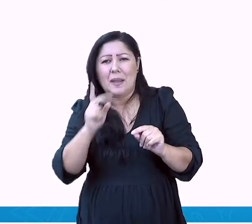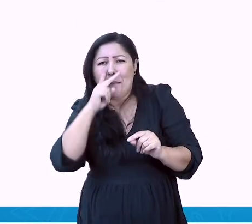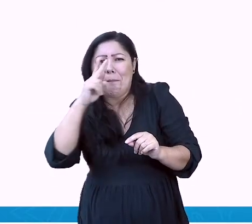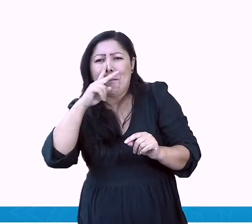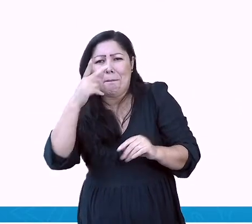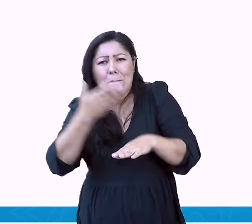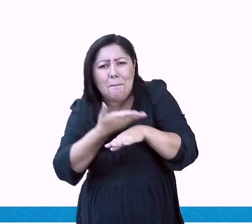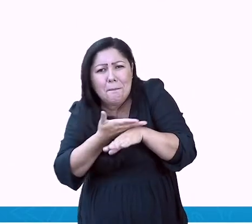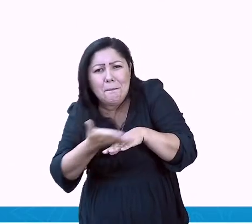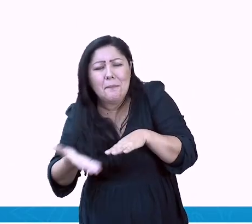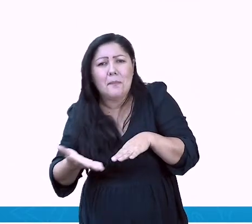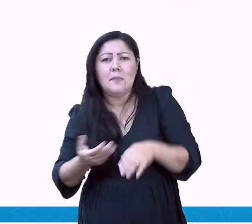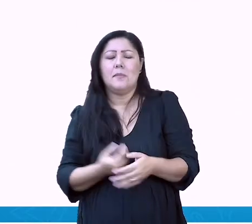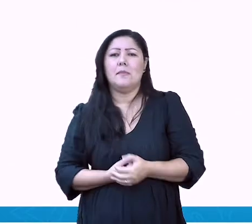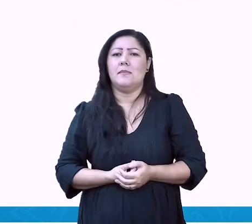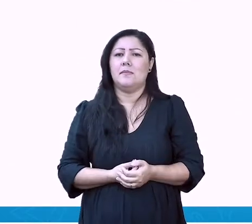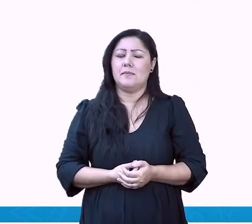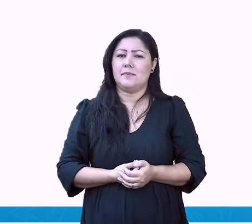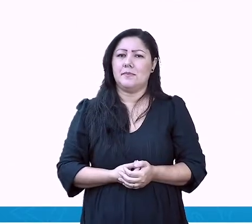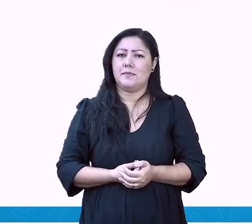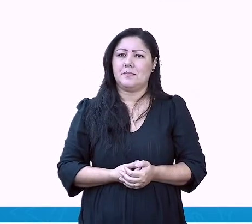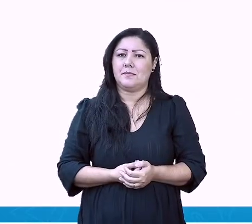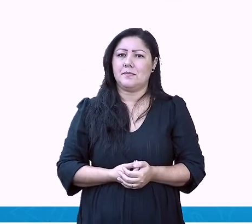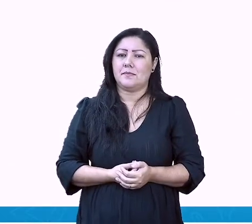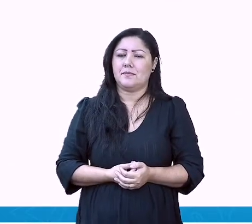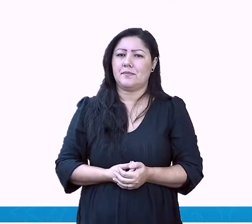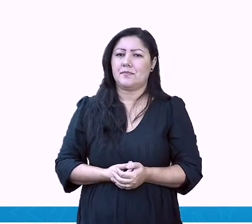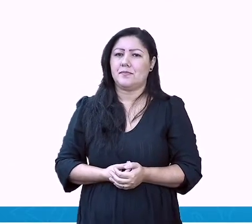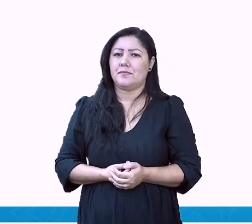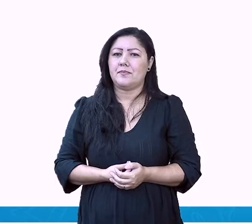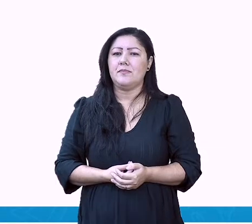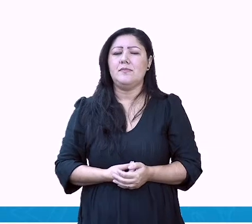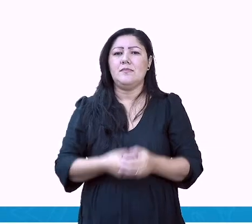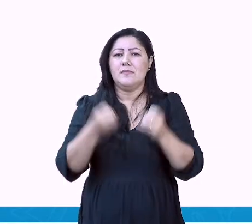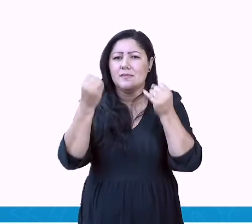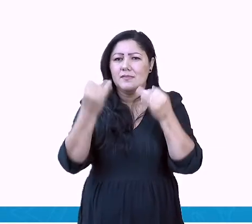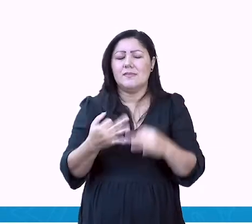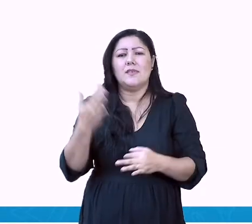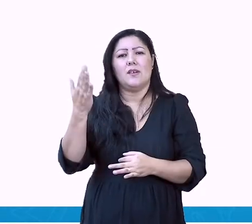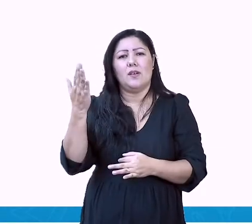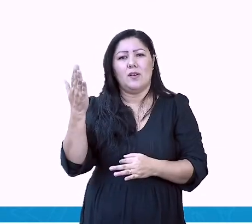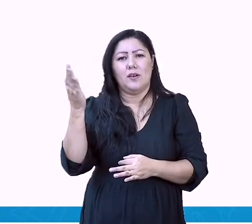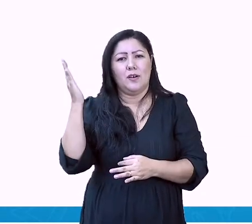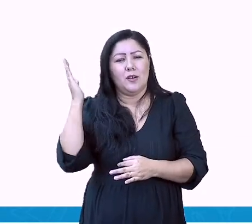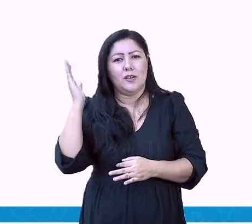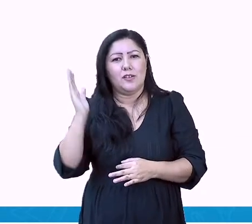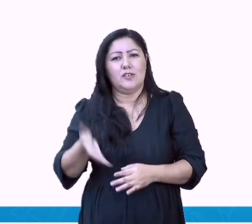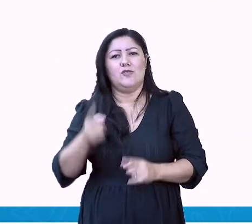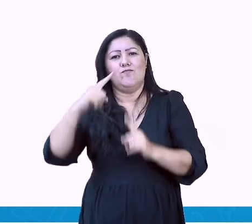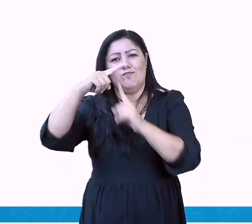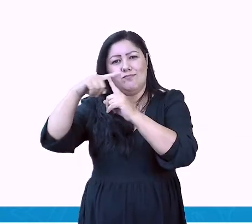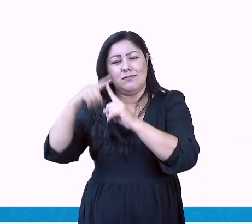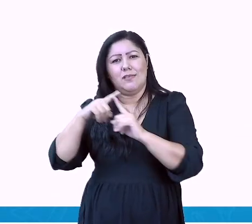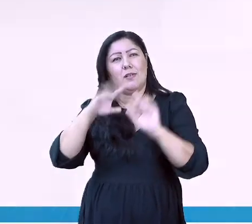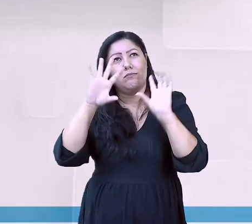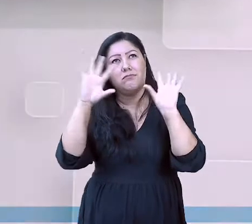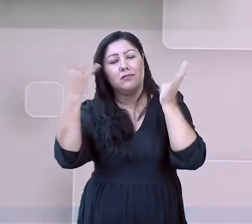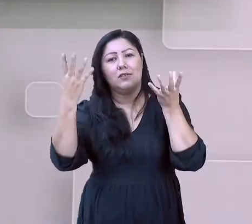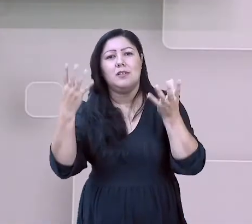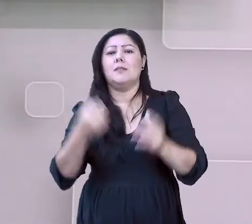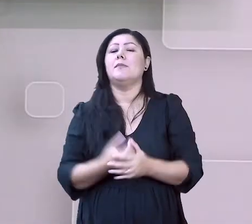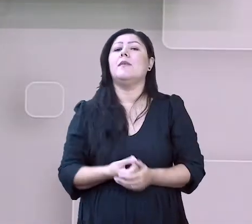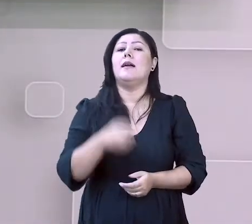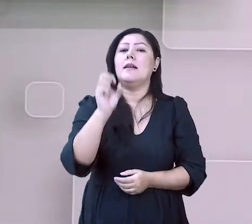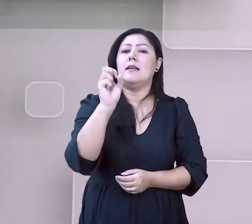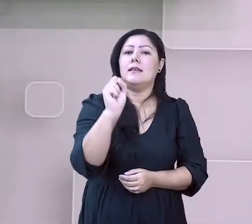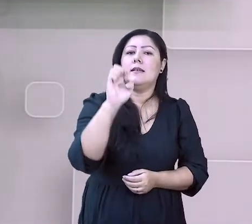esbranquiçado. Quando nós falamos sobre os tipos de clima, nós falamos o clima semiárido, que